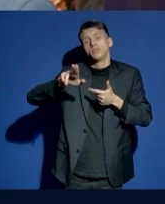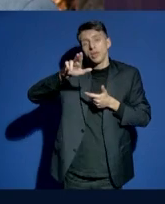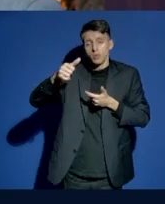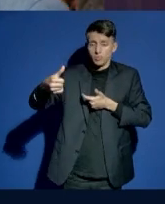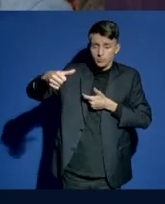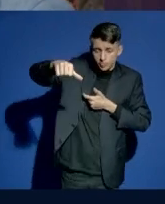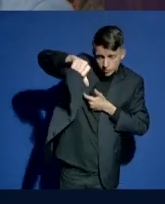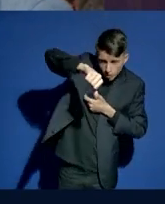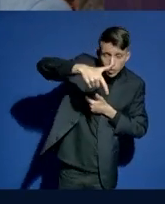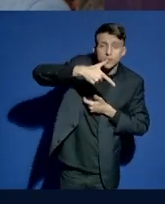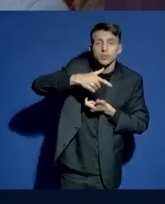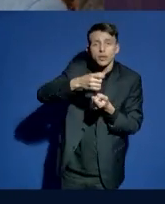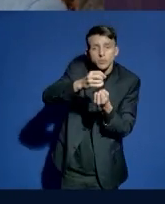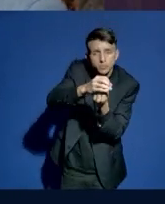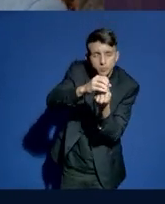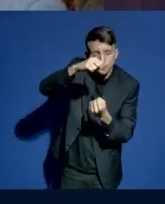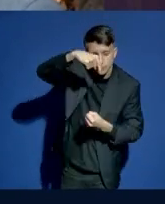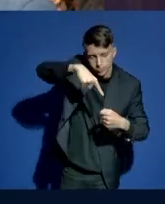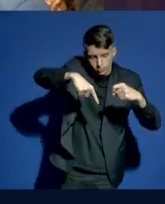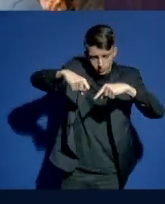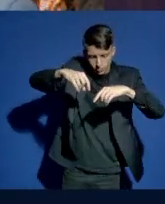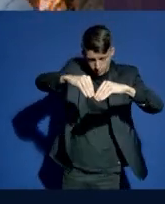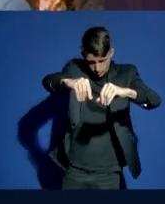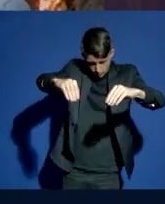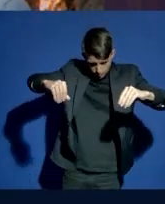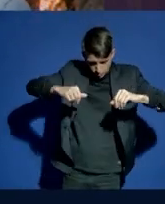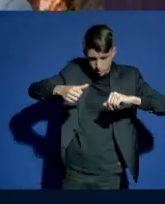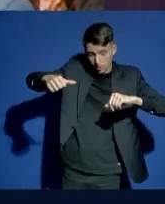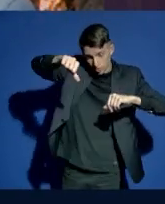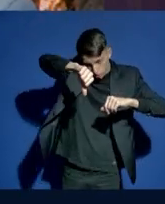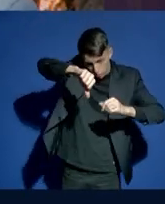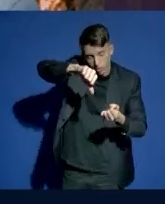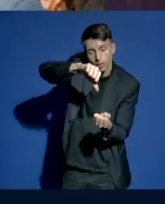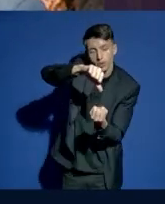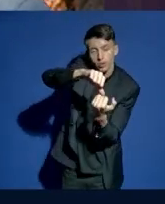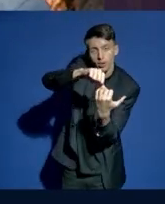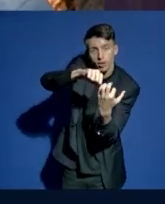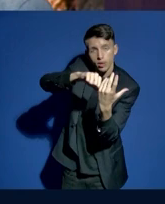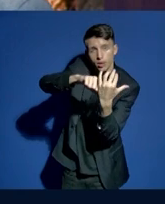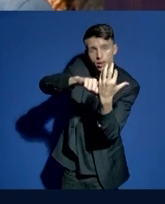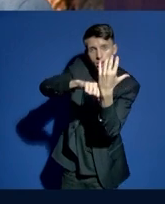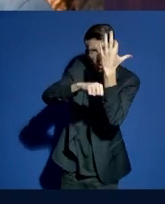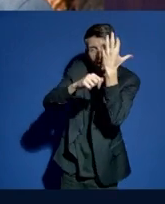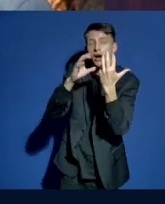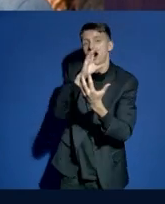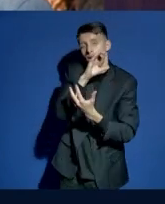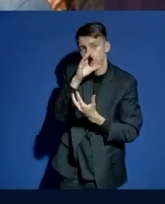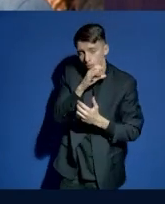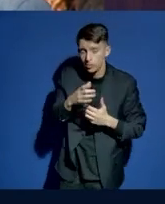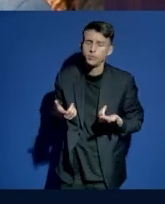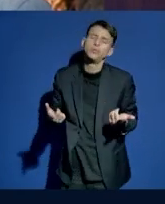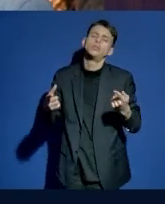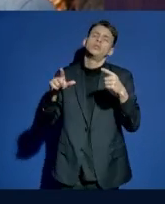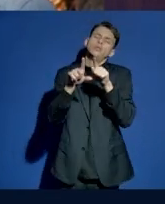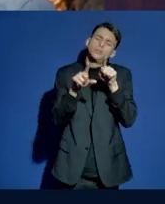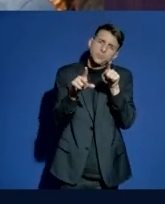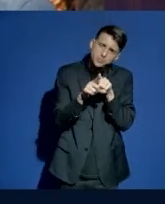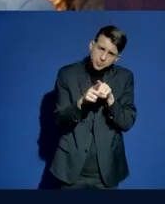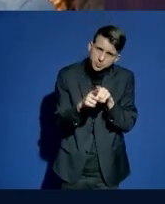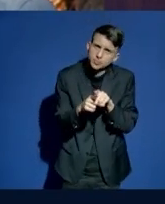para dar ao agricultor, para dar a esse, né, essa propriedade, não somente uma relação de